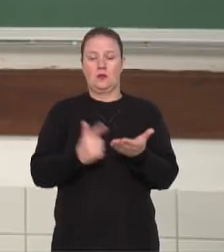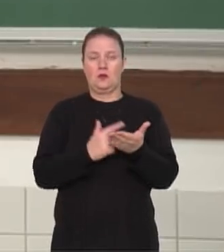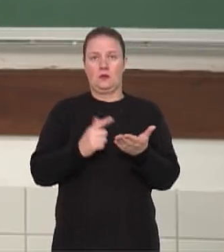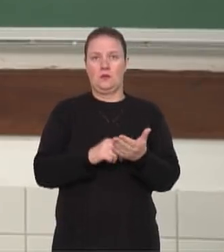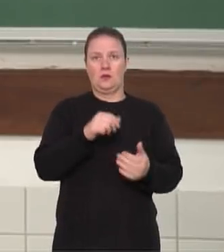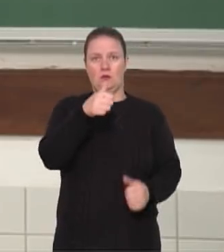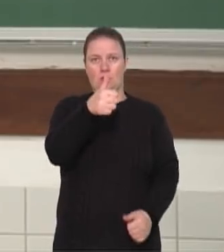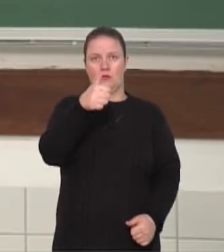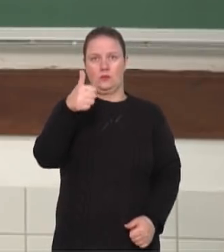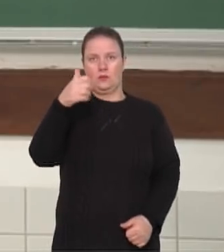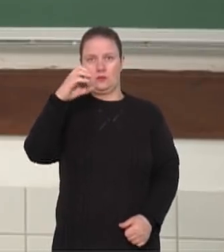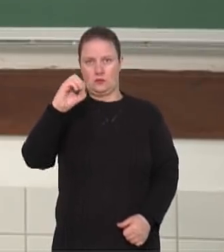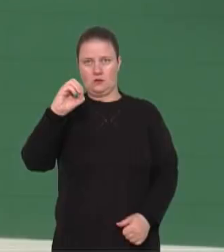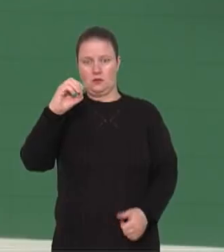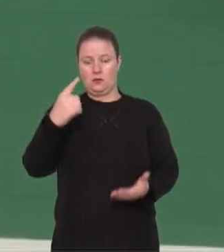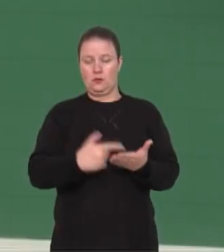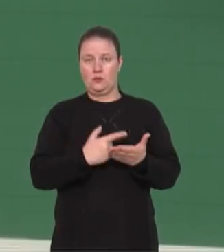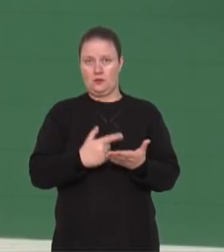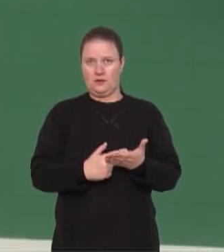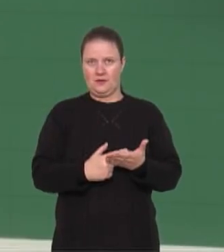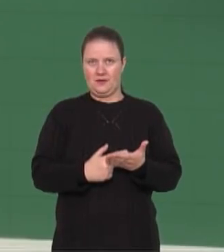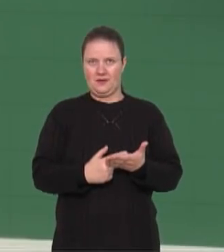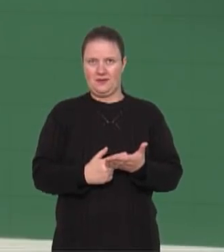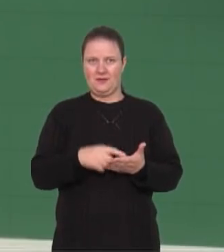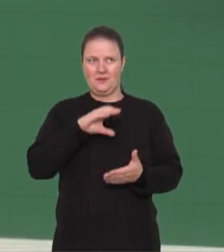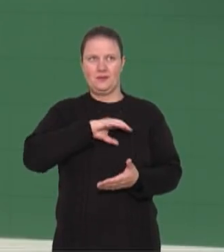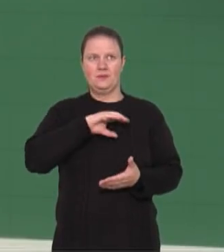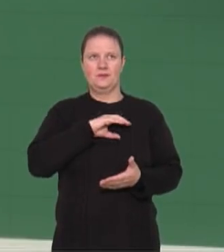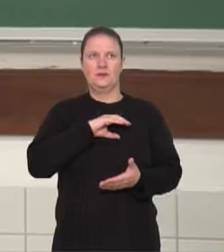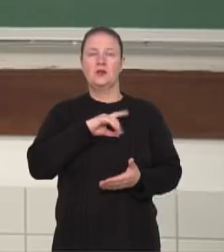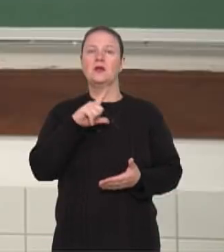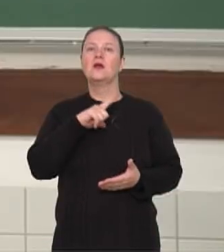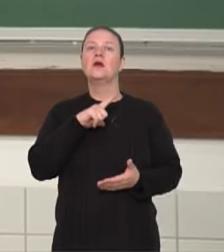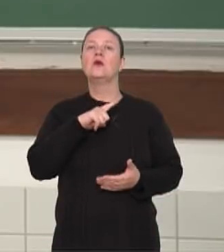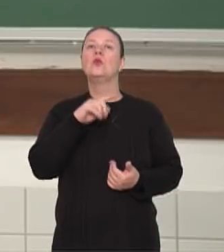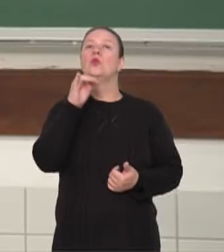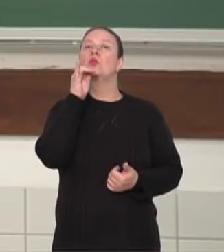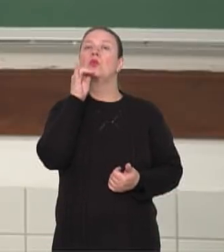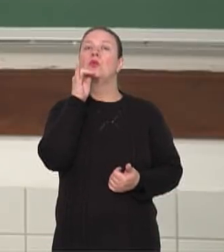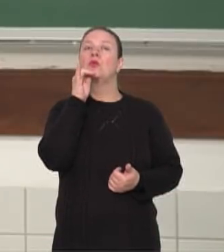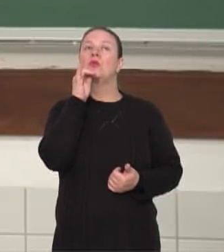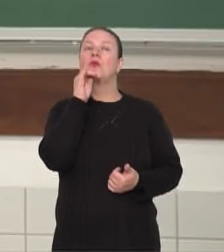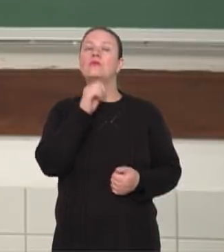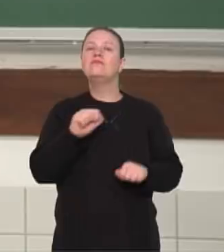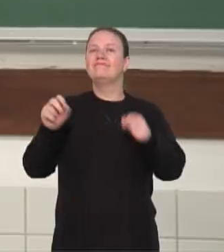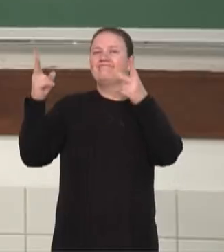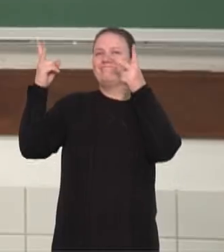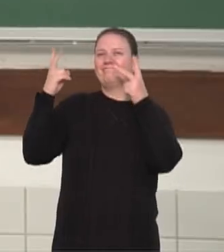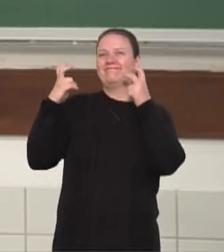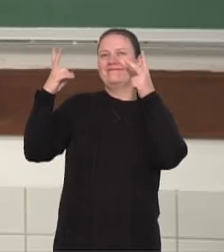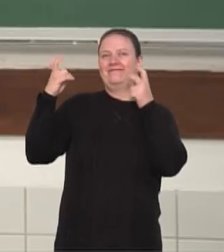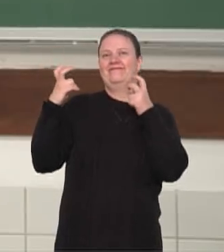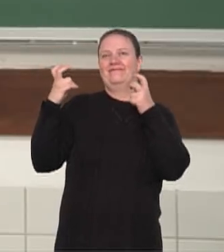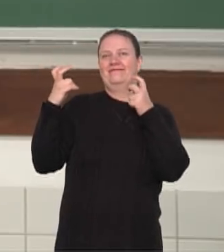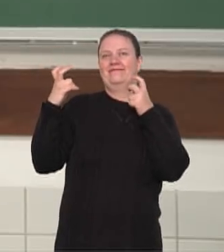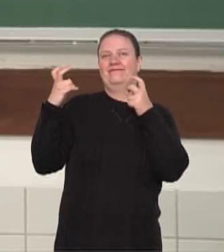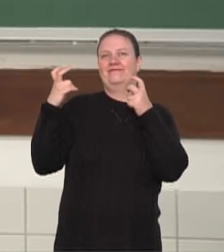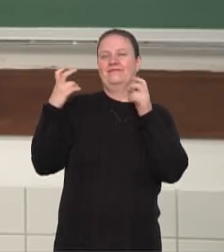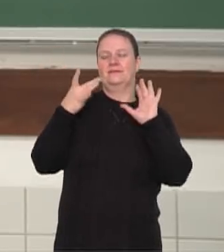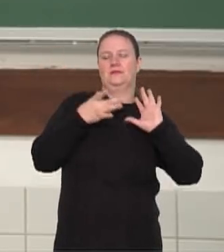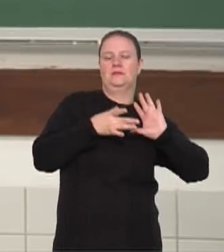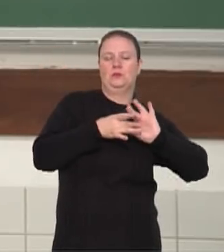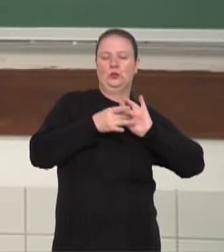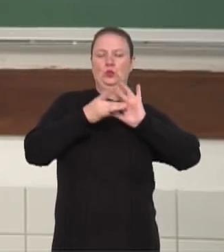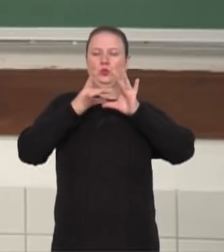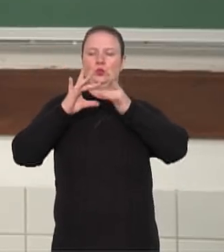de vocês, eu peço que vocês localizem lá um modelo de charge. E esse modelo de charge está fazendo uma